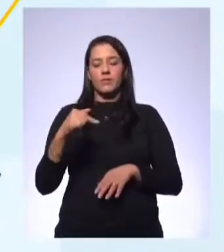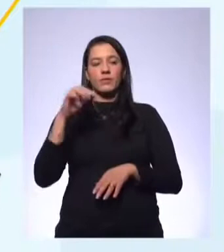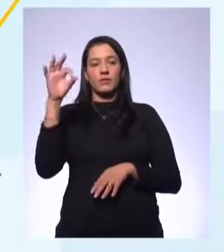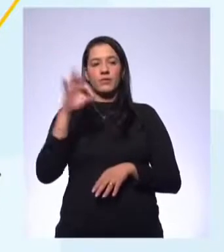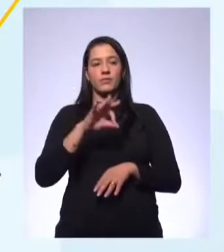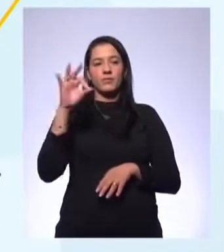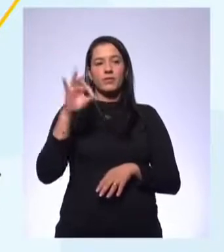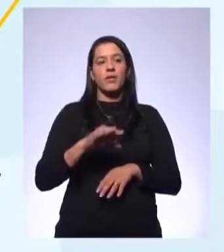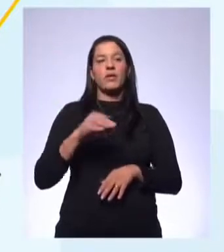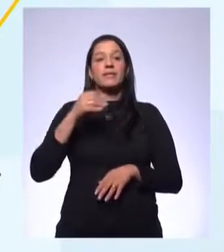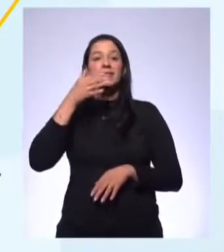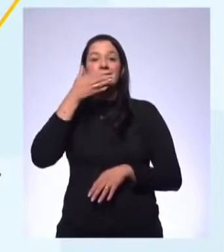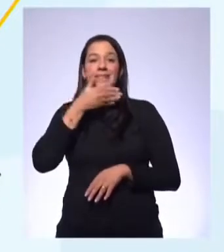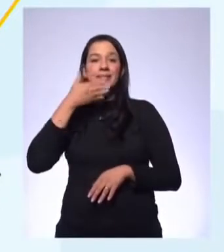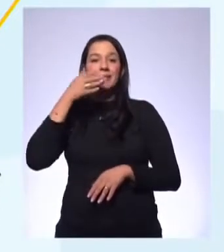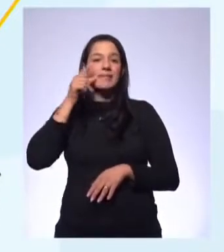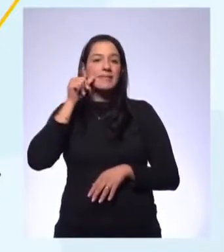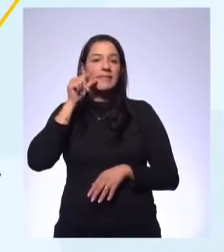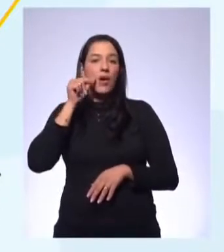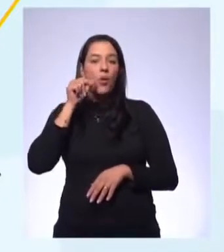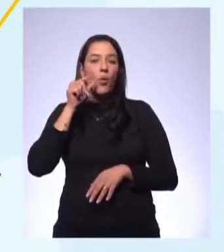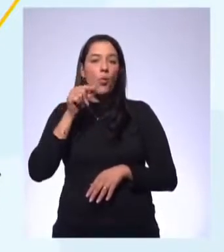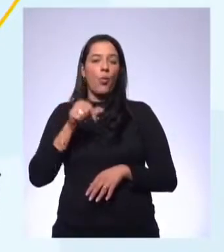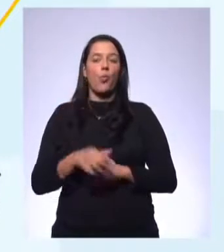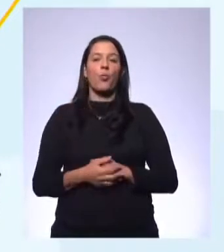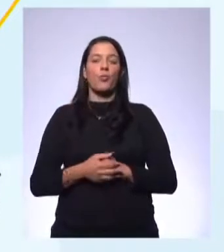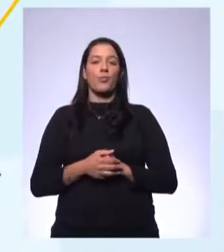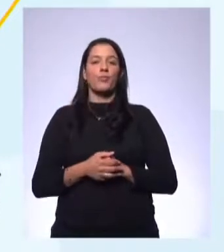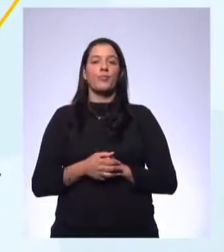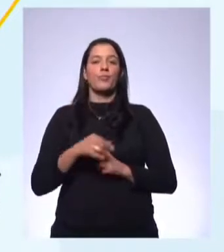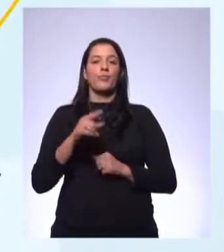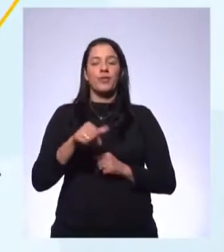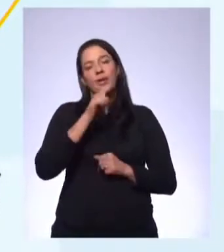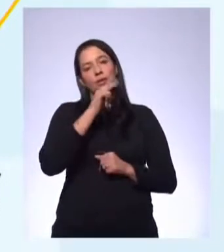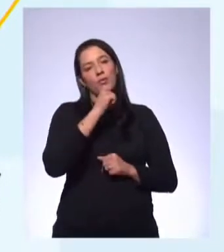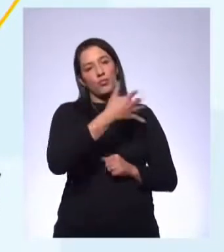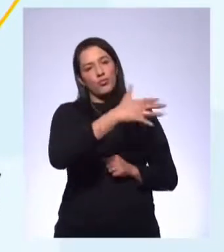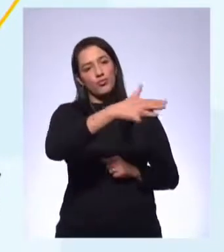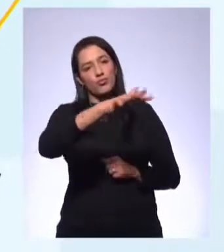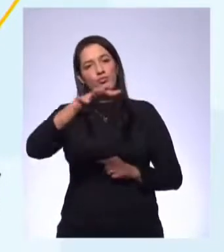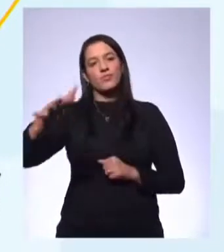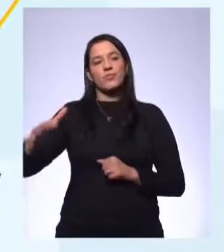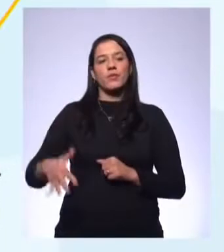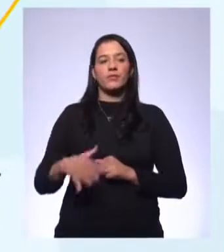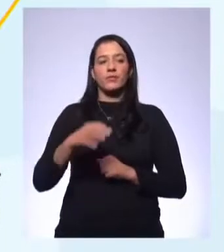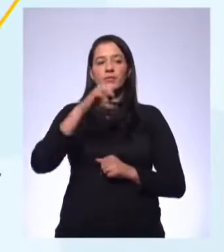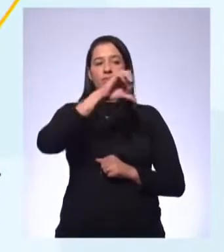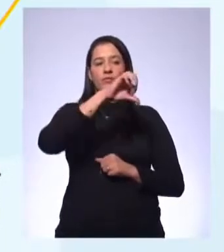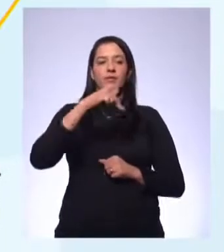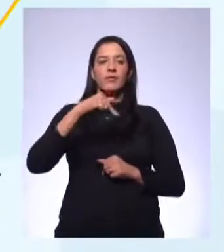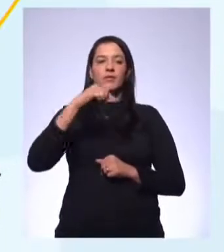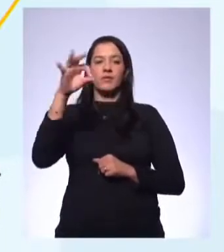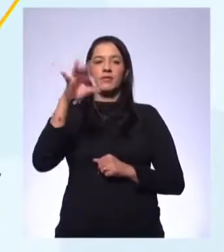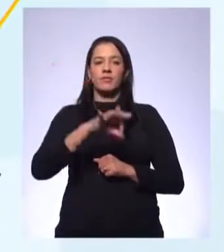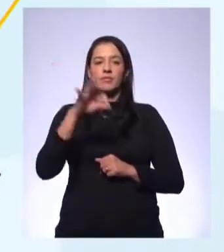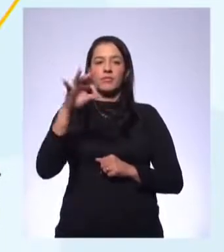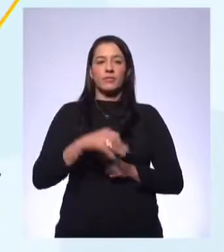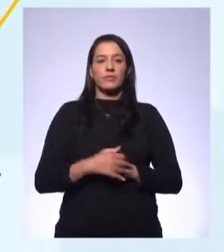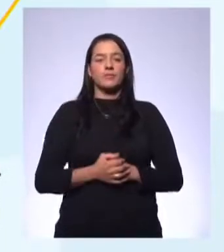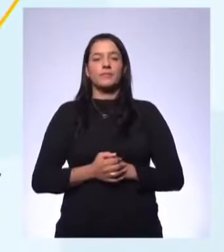água salgada dos mares e oceanos, né, professor Edjoel? Sim. 97% e uns quebradinhos